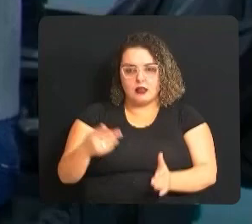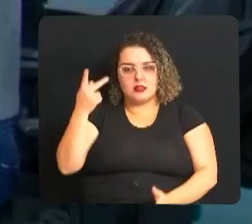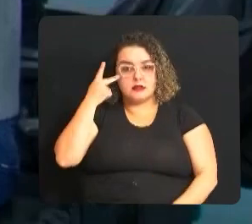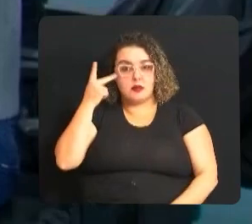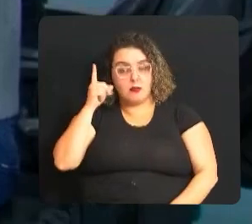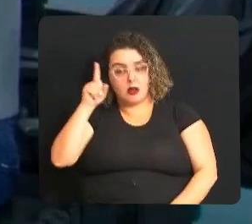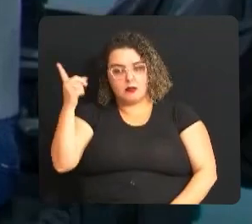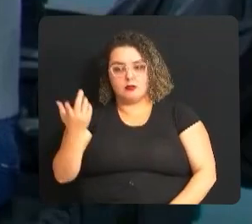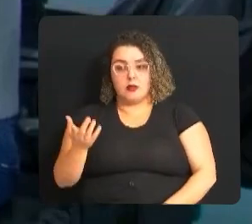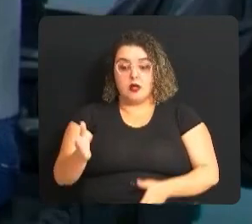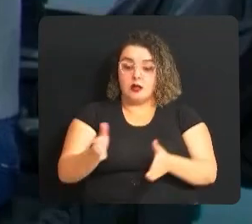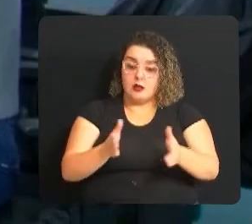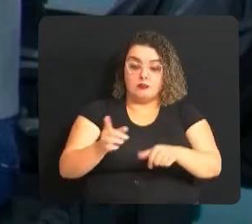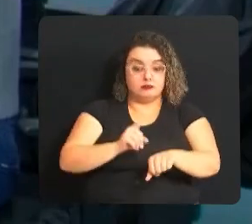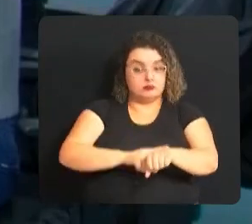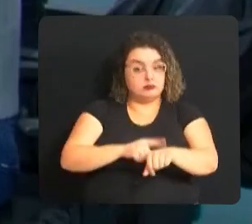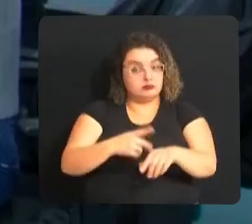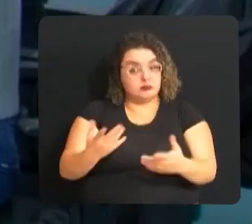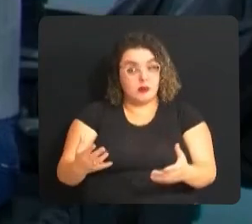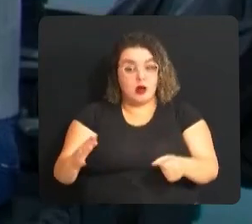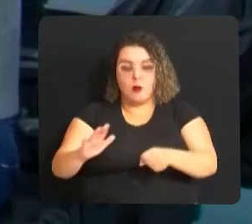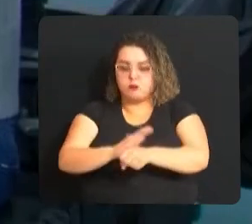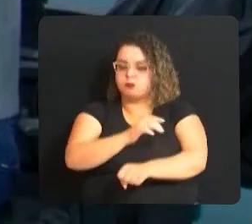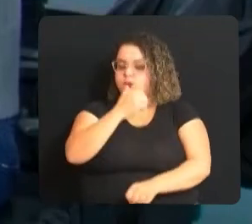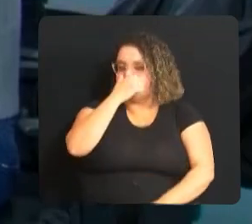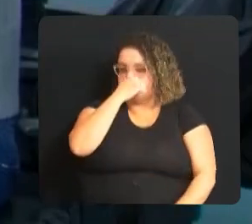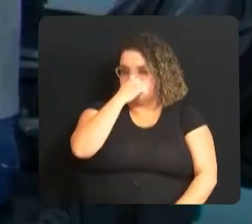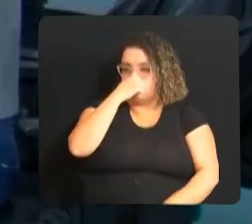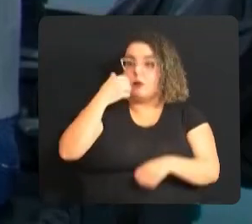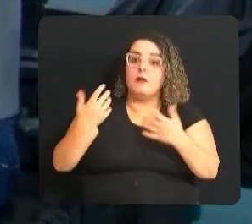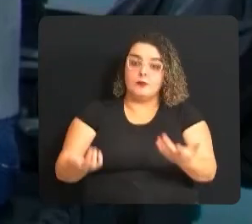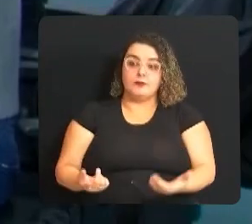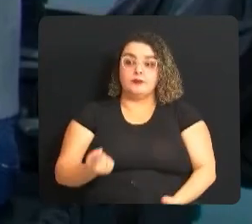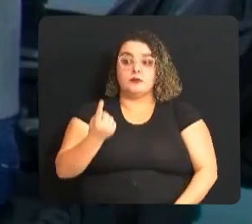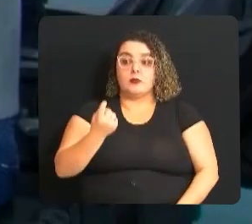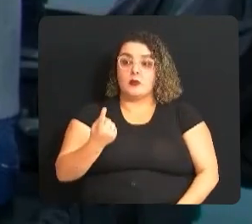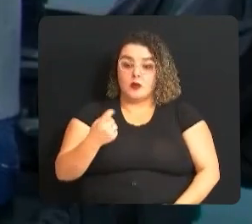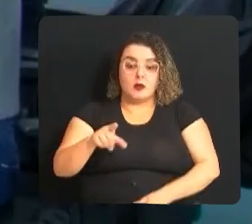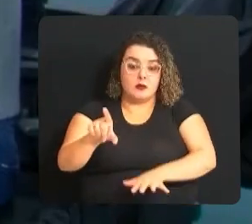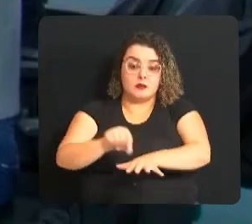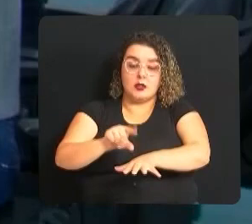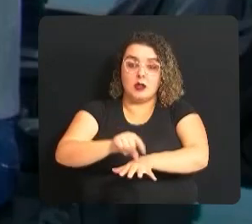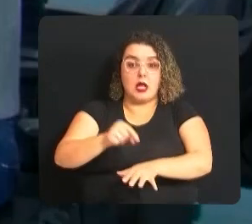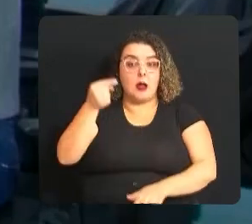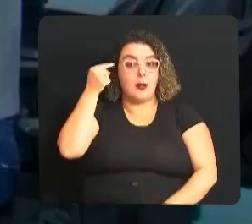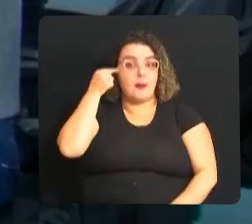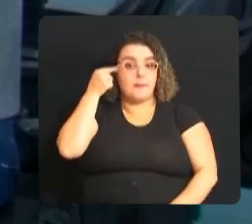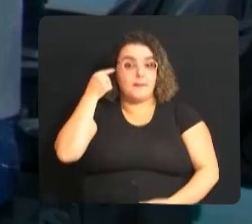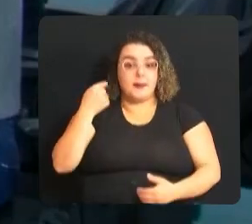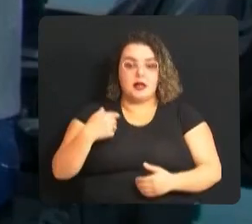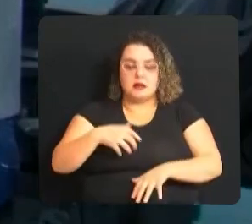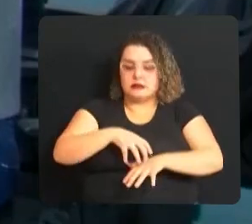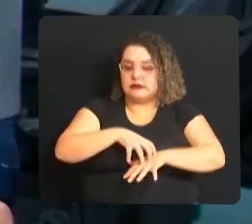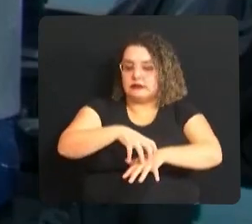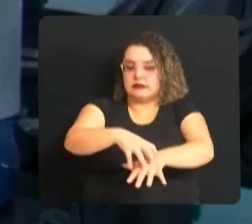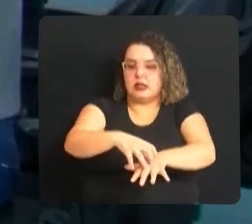alguns momentos, em alguns horários, super lotadas. Então a única alternativa de pensar no transporte